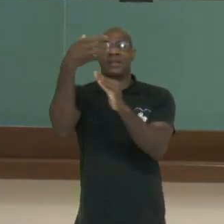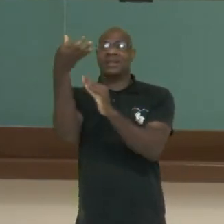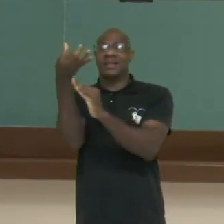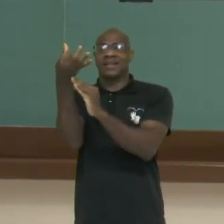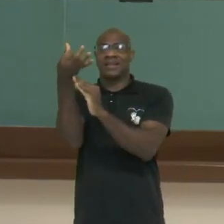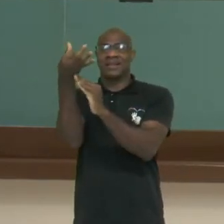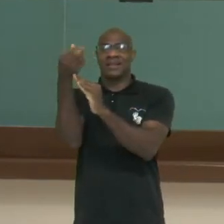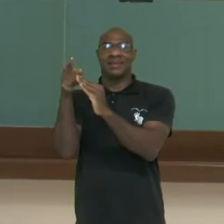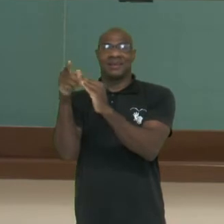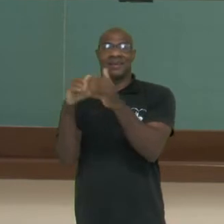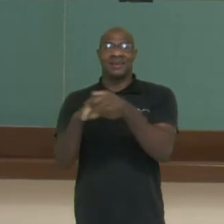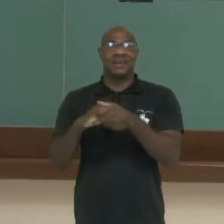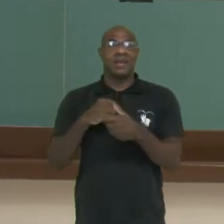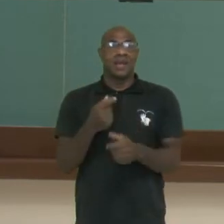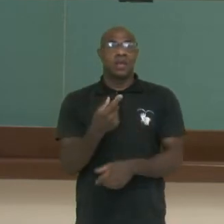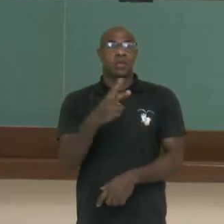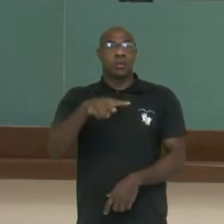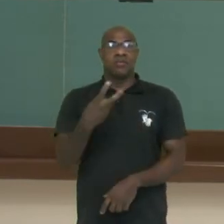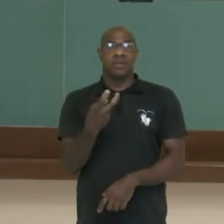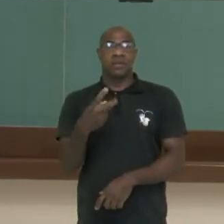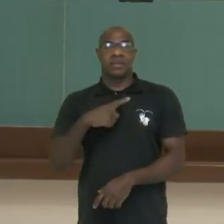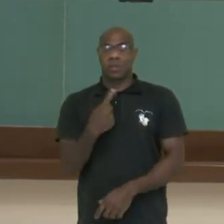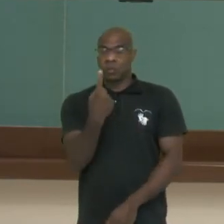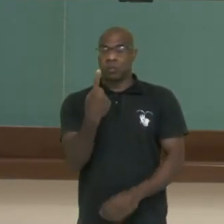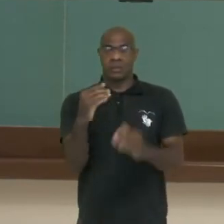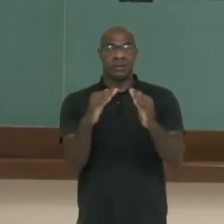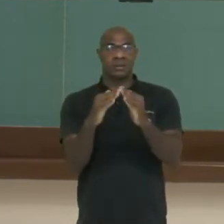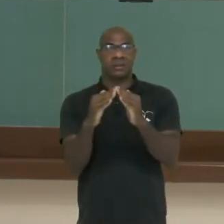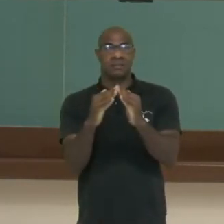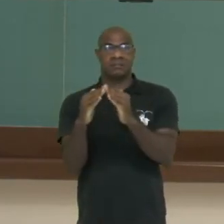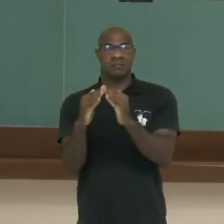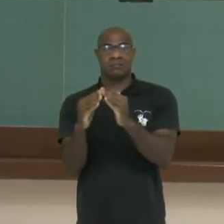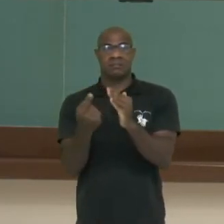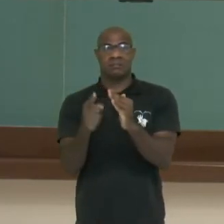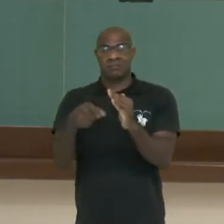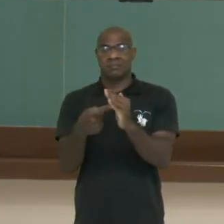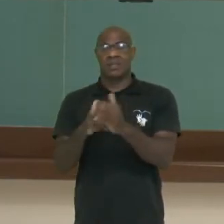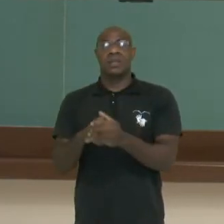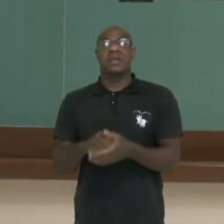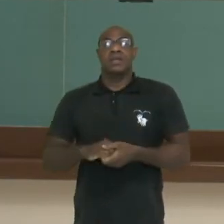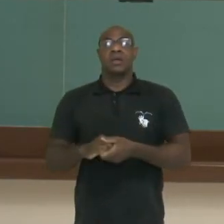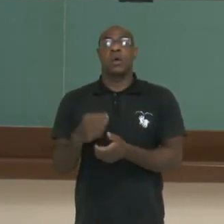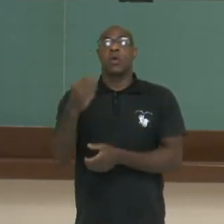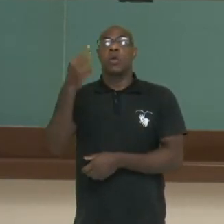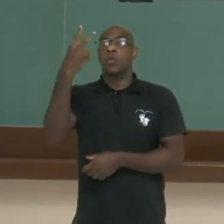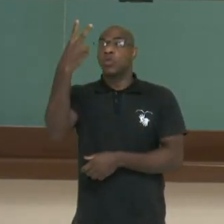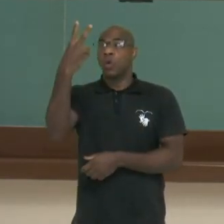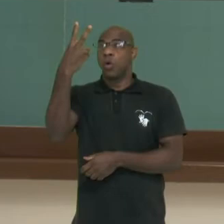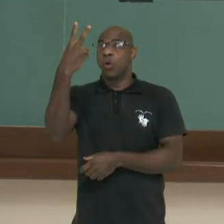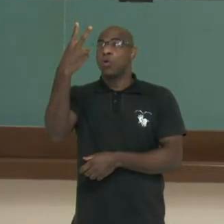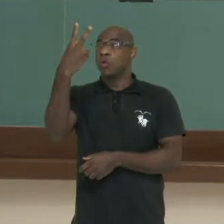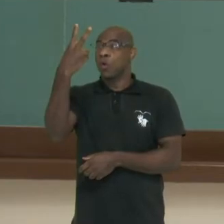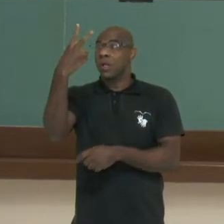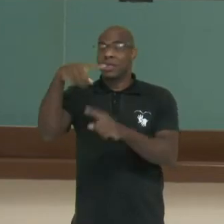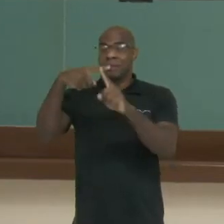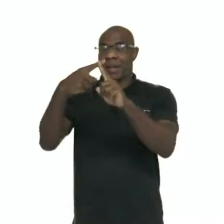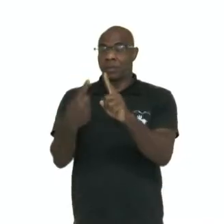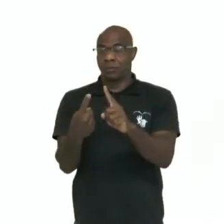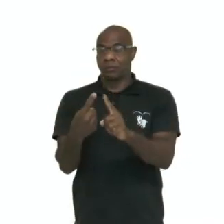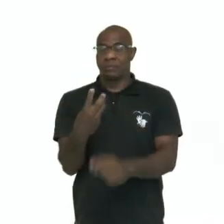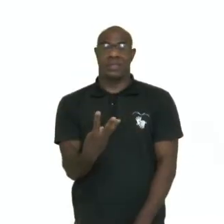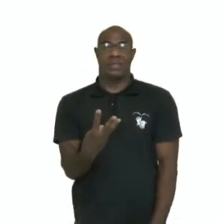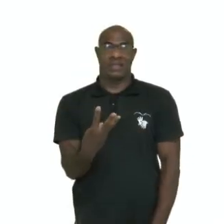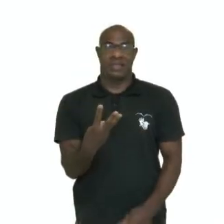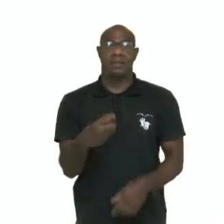E aqui no 2,3 eu tenho uma. Então, 2 mais 1, 3. Então, aqui embaixo na respostinha tem